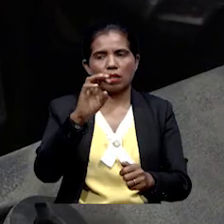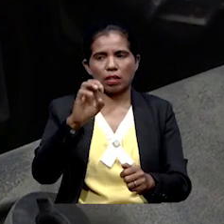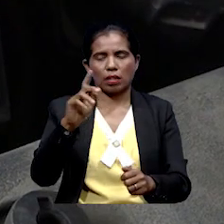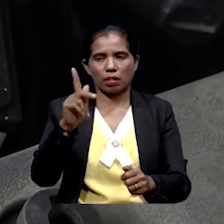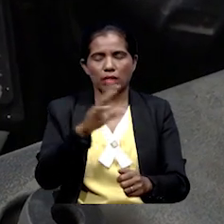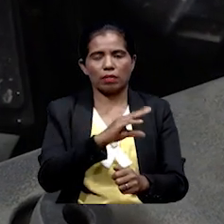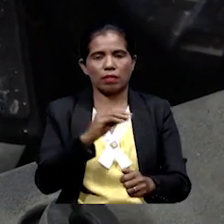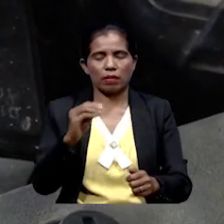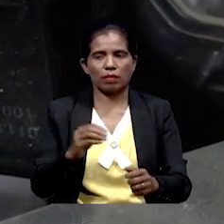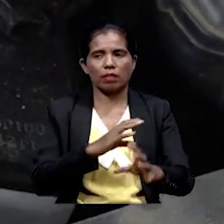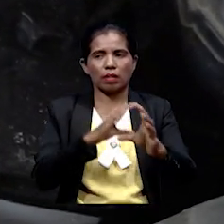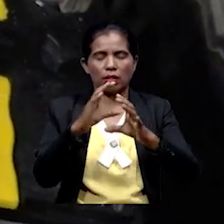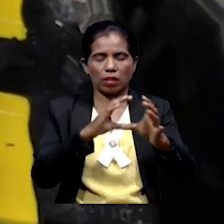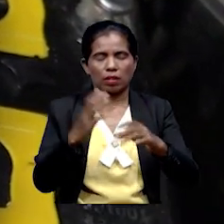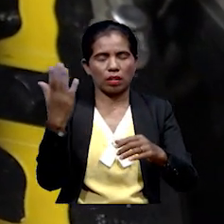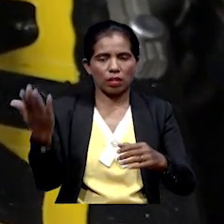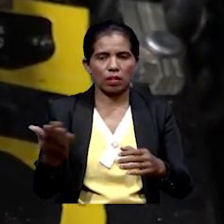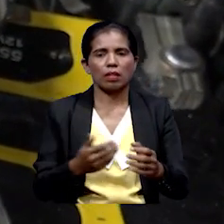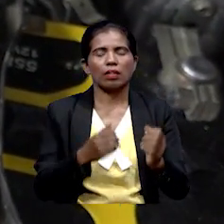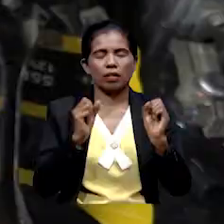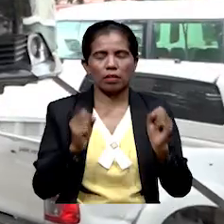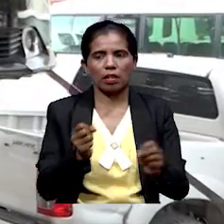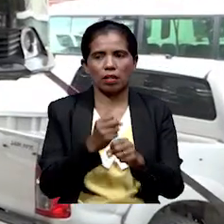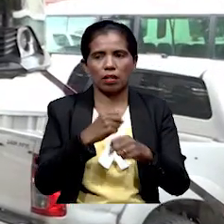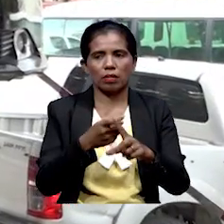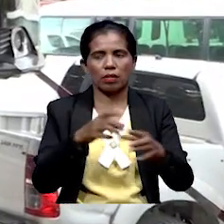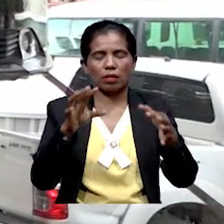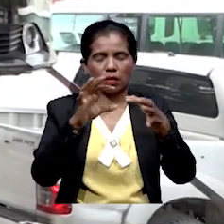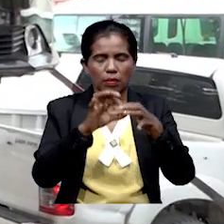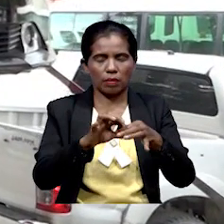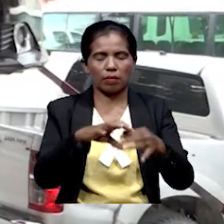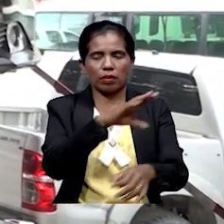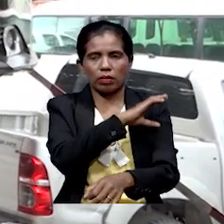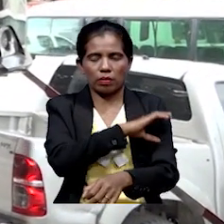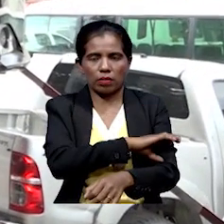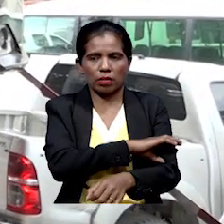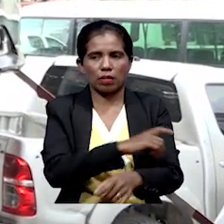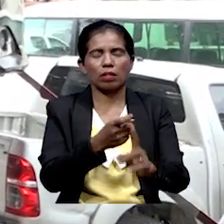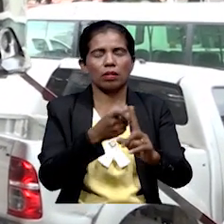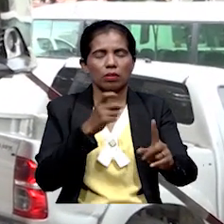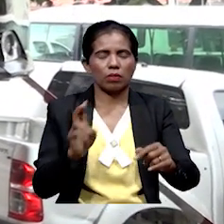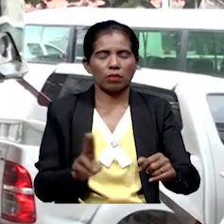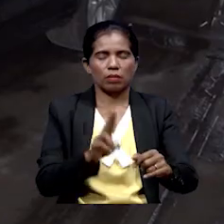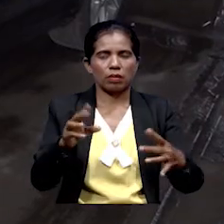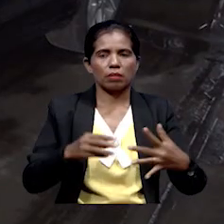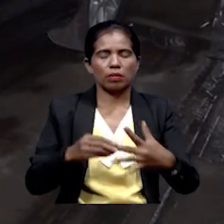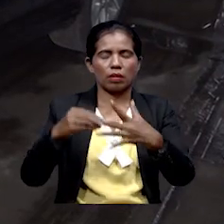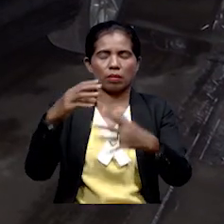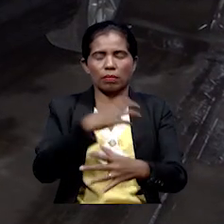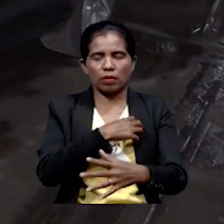cooperação. Kereta ba alta entidade Sirane se conduz se membro Corpo Segurança Pessoal, fusi unidade especial